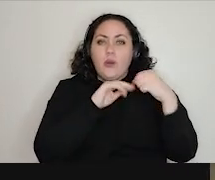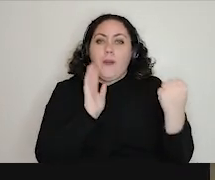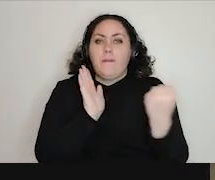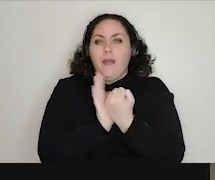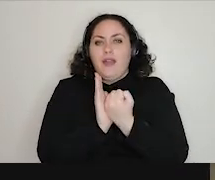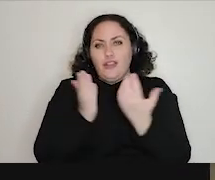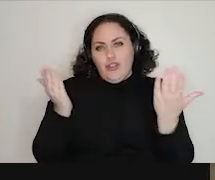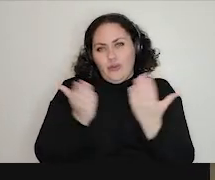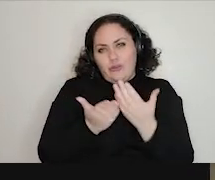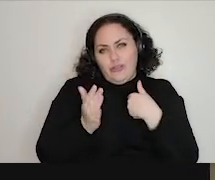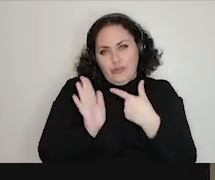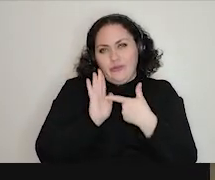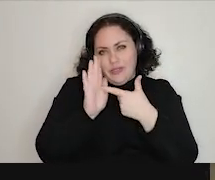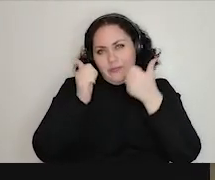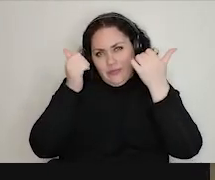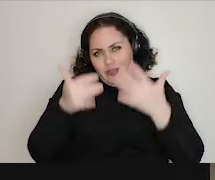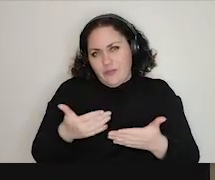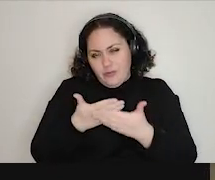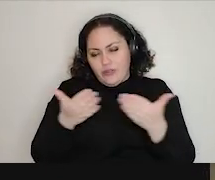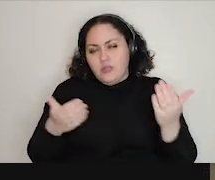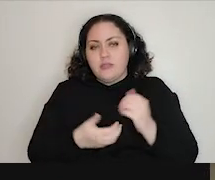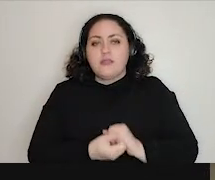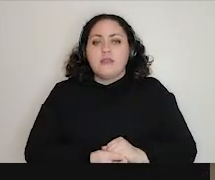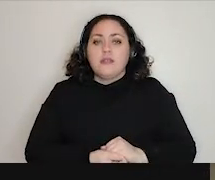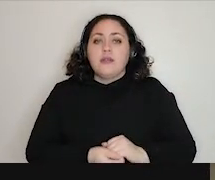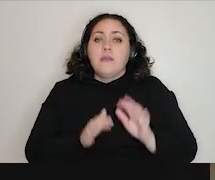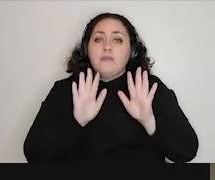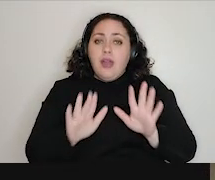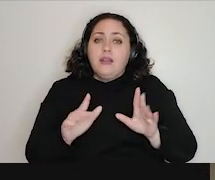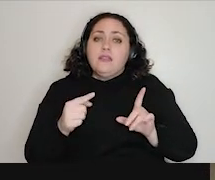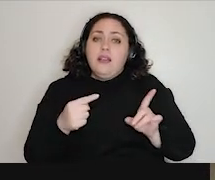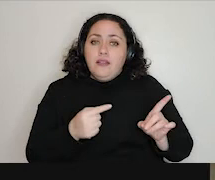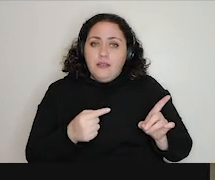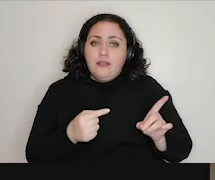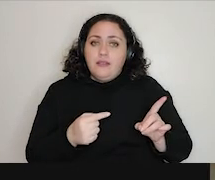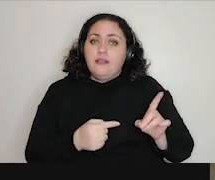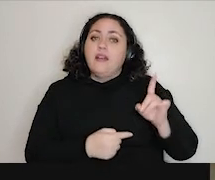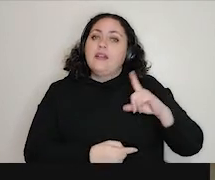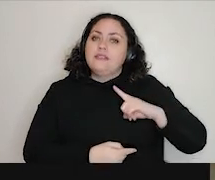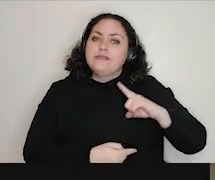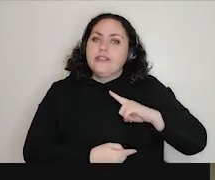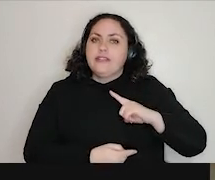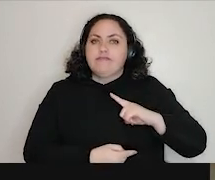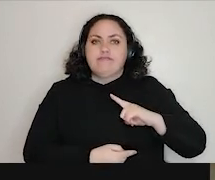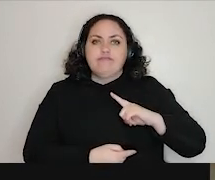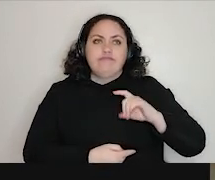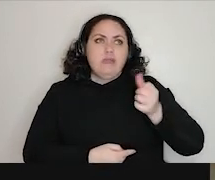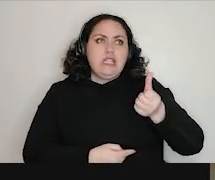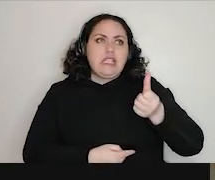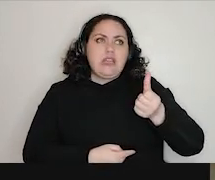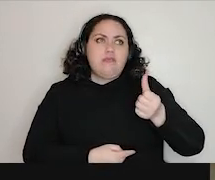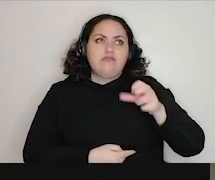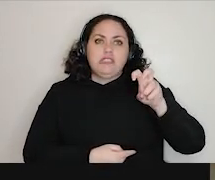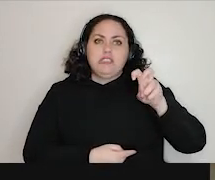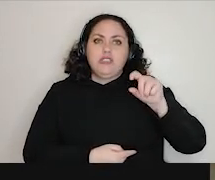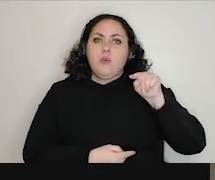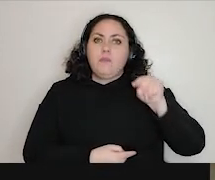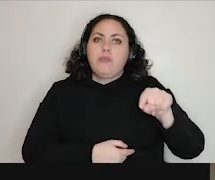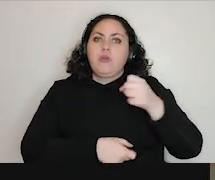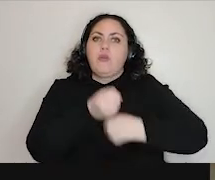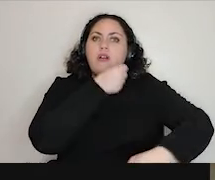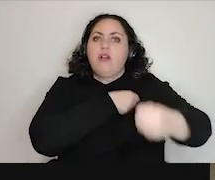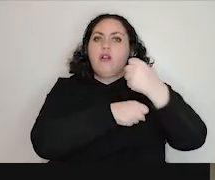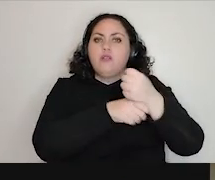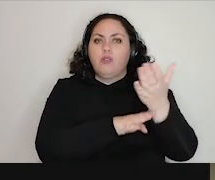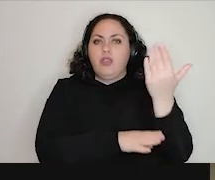conta desse marcador que eu já mencionei aqui para vocês, né, que estão presentes nos Vedas do hinduísmo de 6, 5 mil